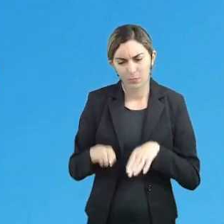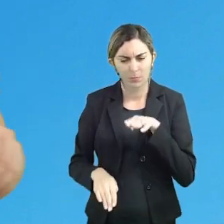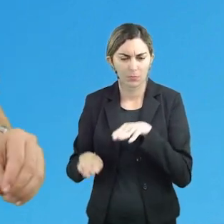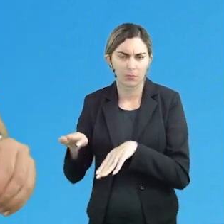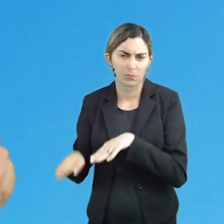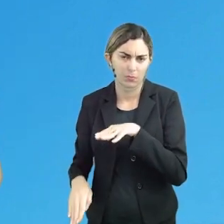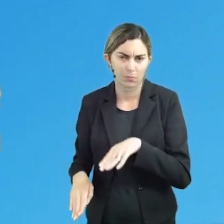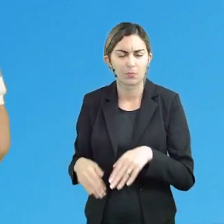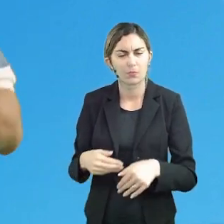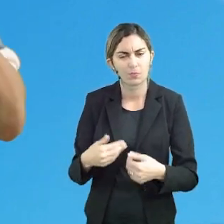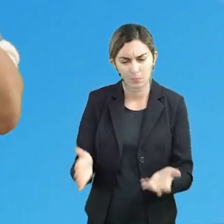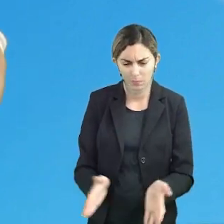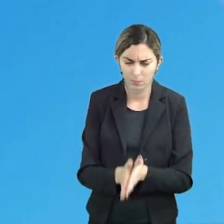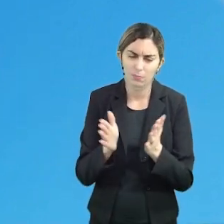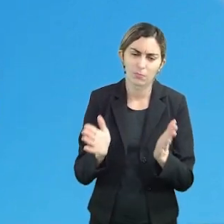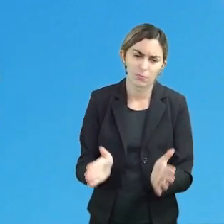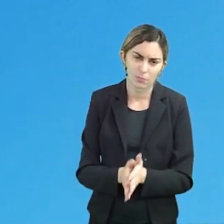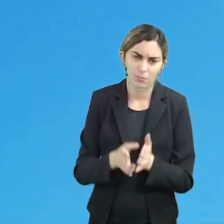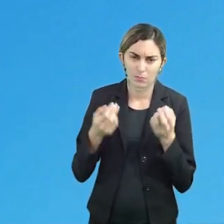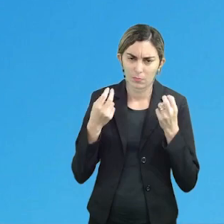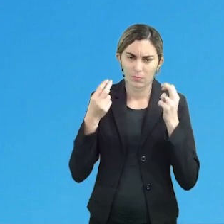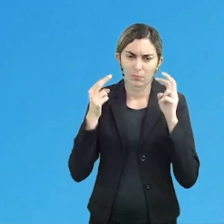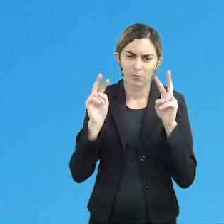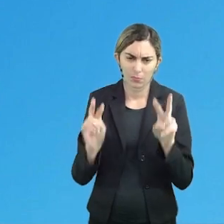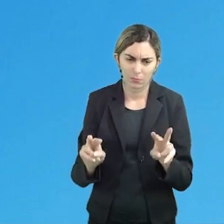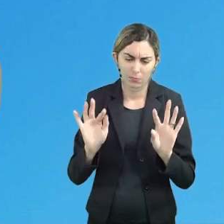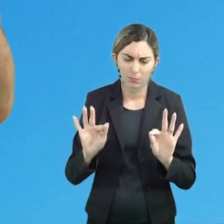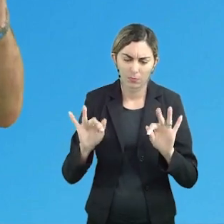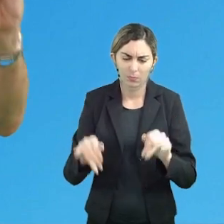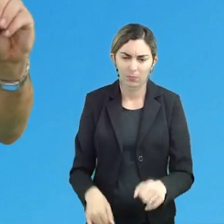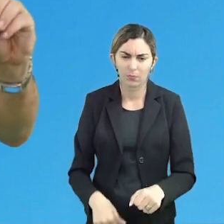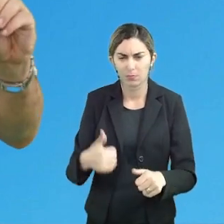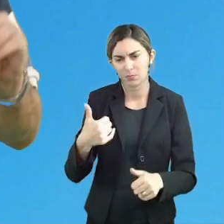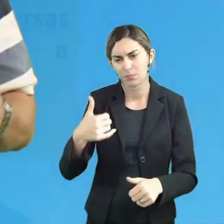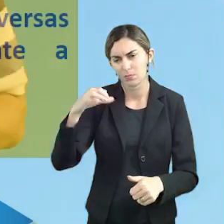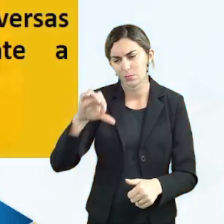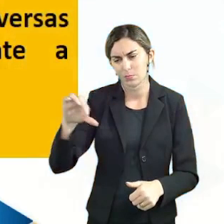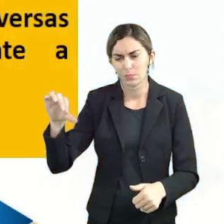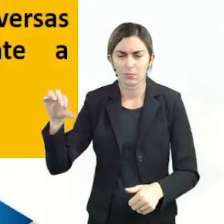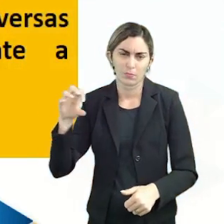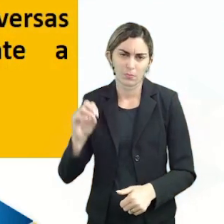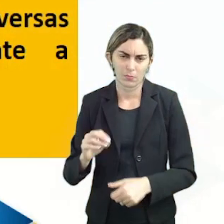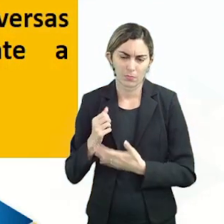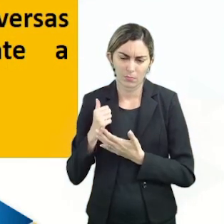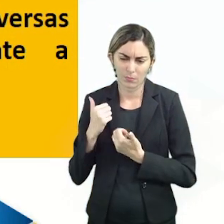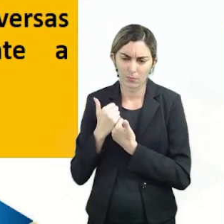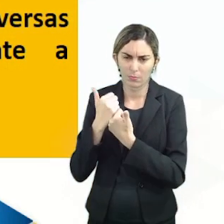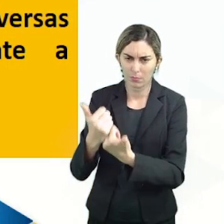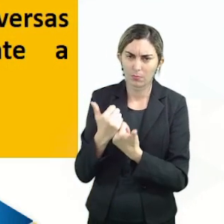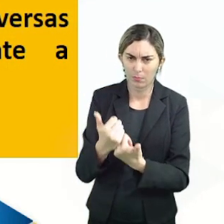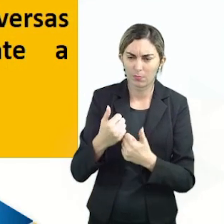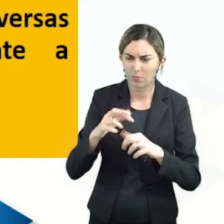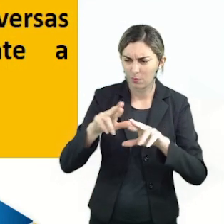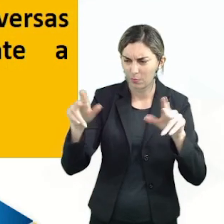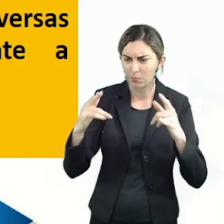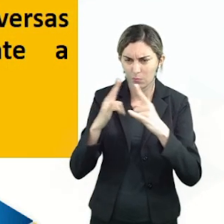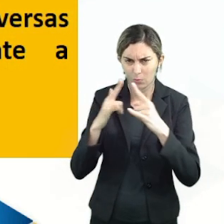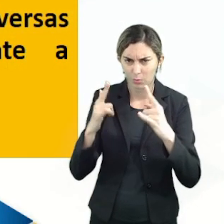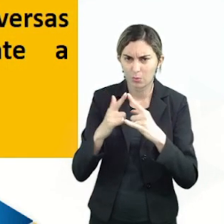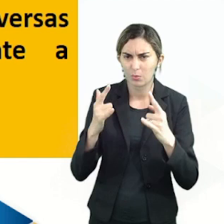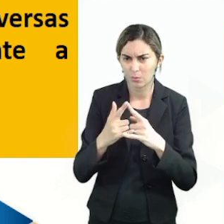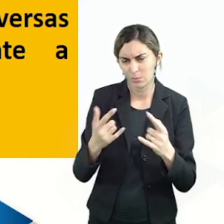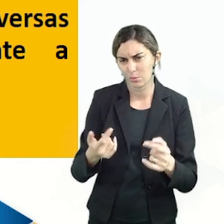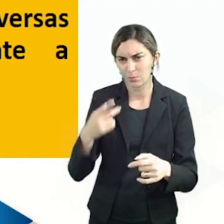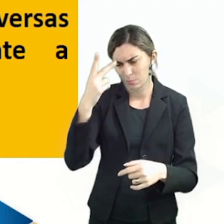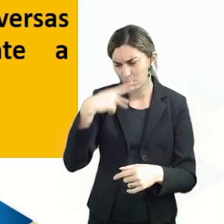desigualdade, contra a miséria. Então vejam só, no final da década de 90, com o apoio de diversas instituições